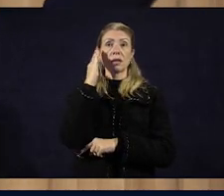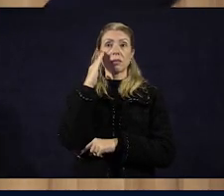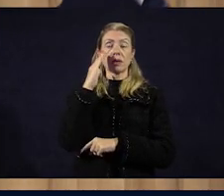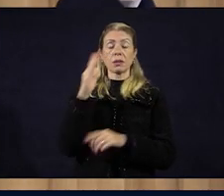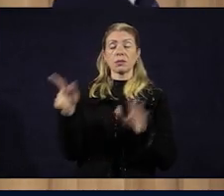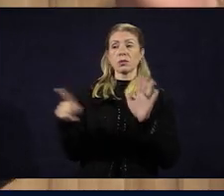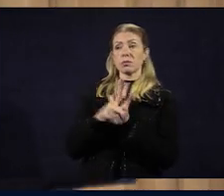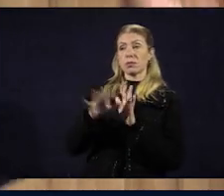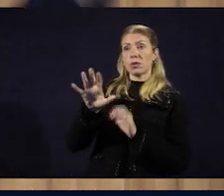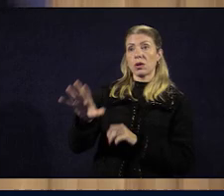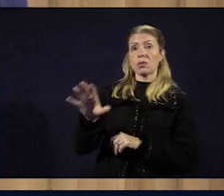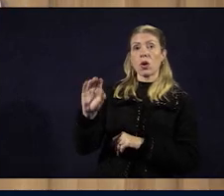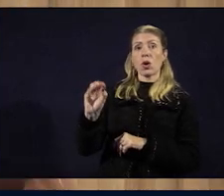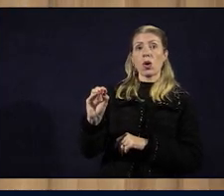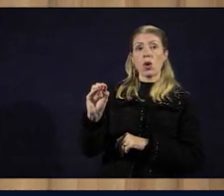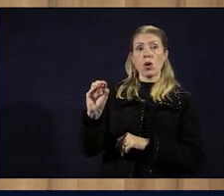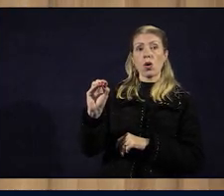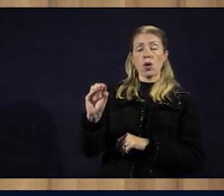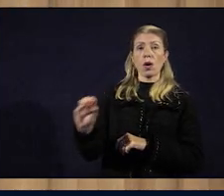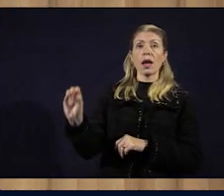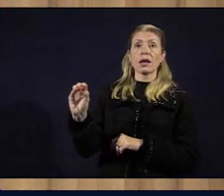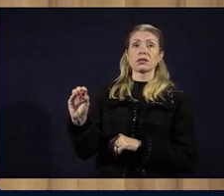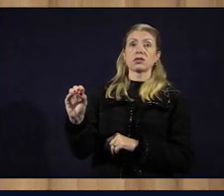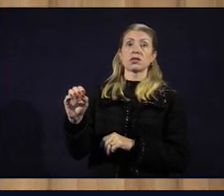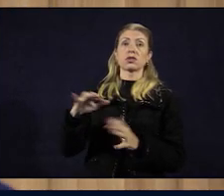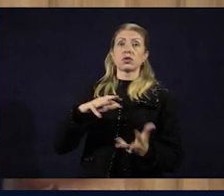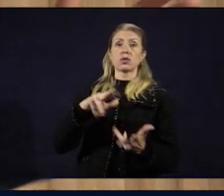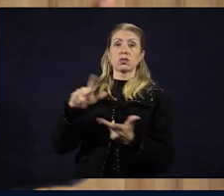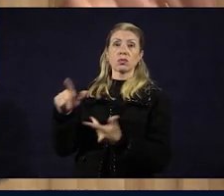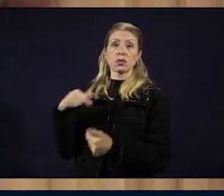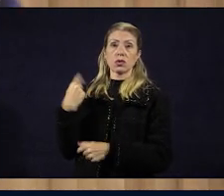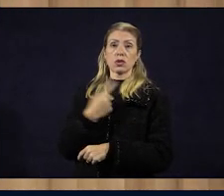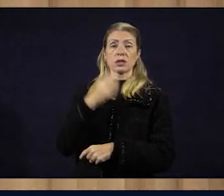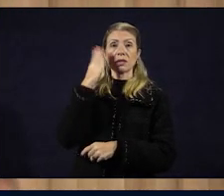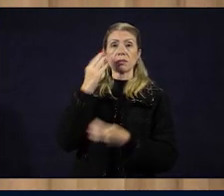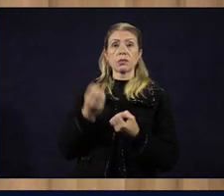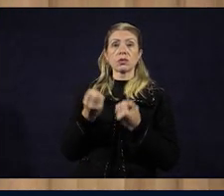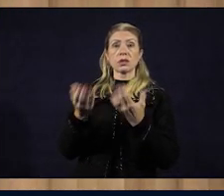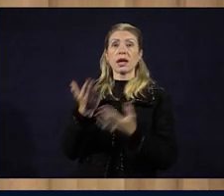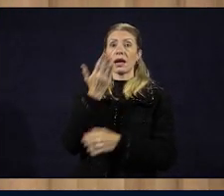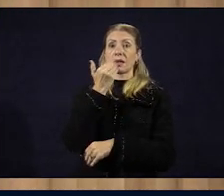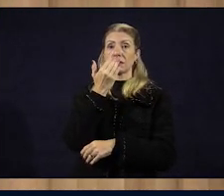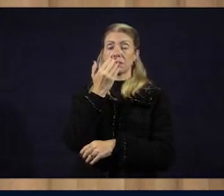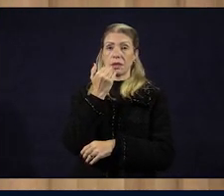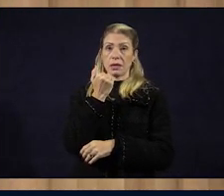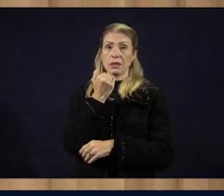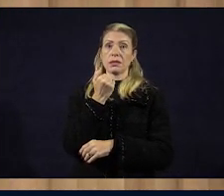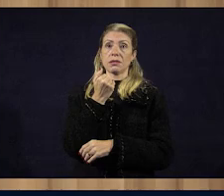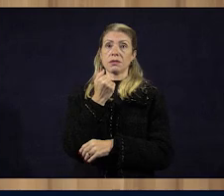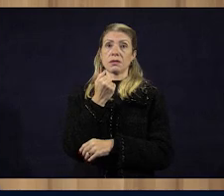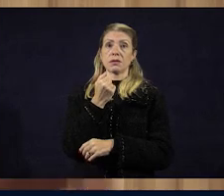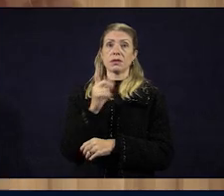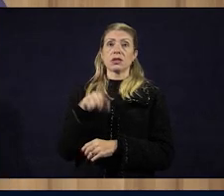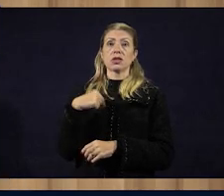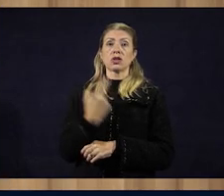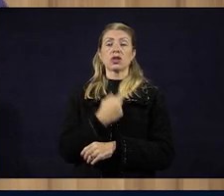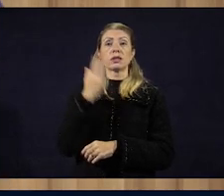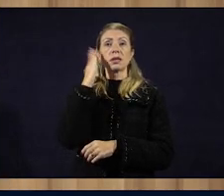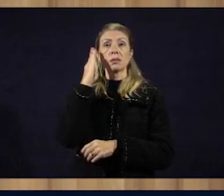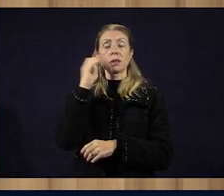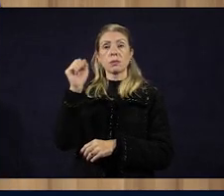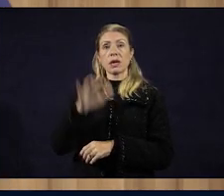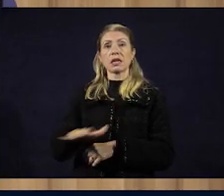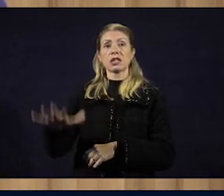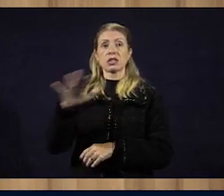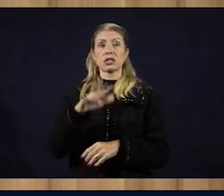oeste, digamos assim, do mundo, é que fornece alimentos, todo mundo sabe, né, lá para o leste. E a gente tem ali na região